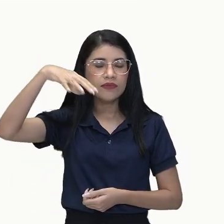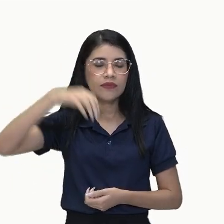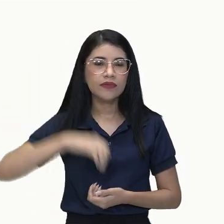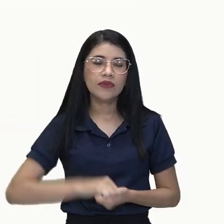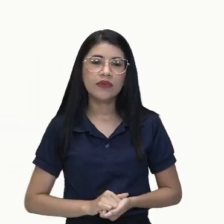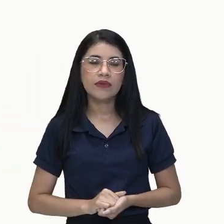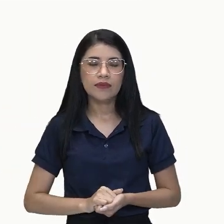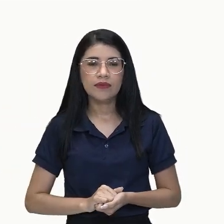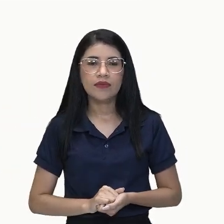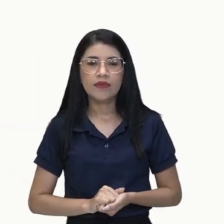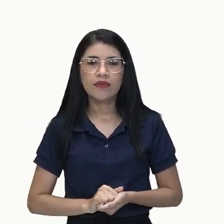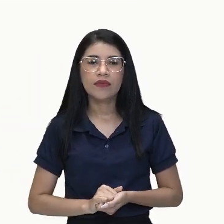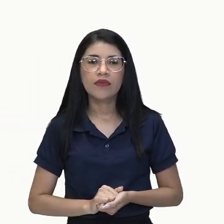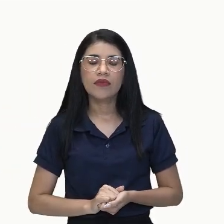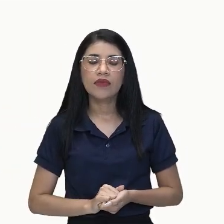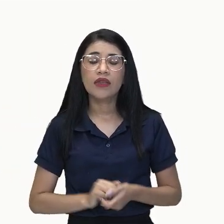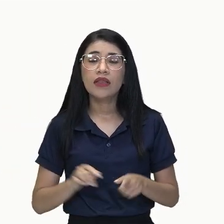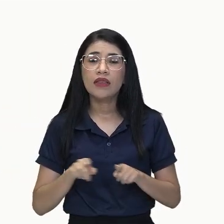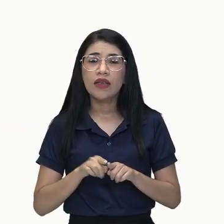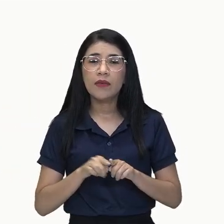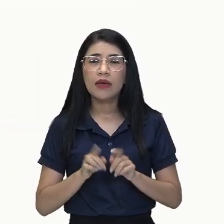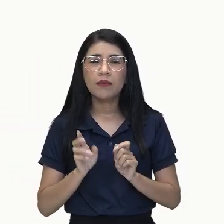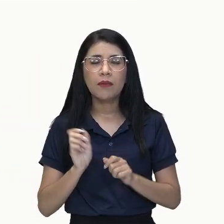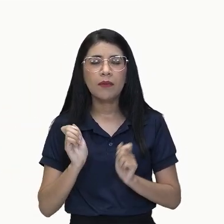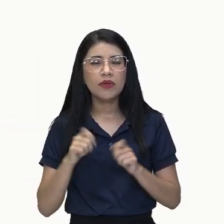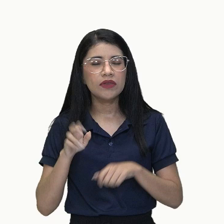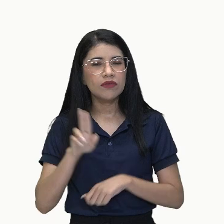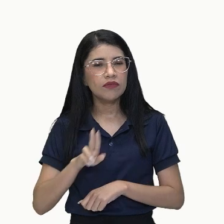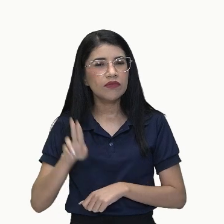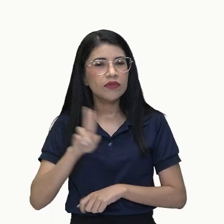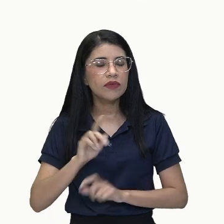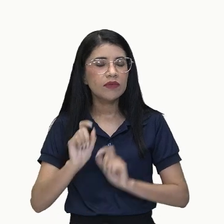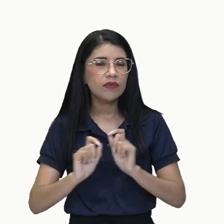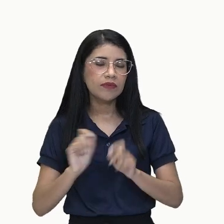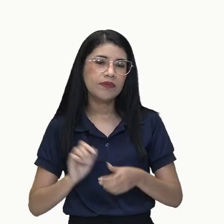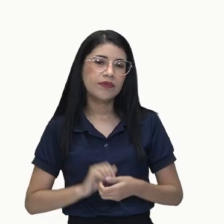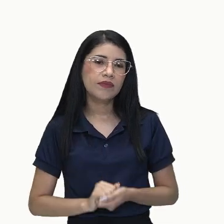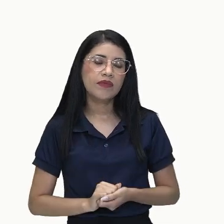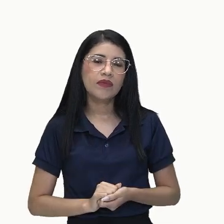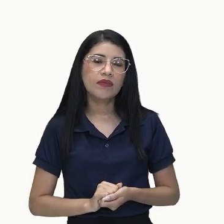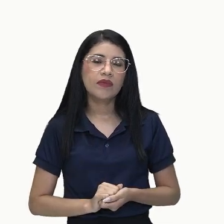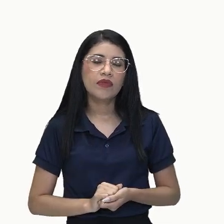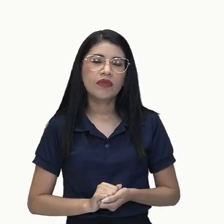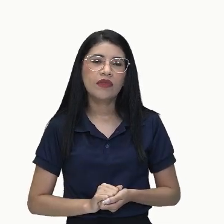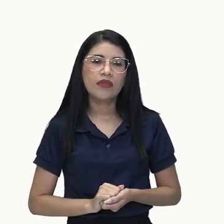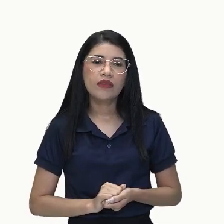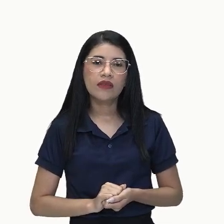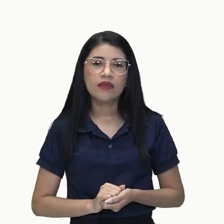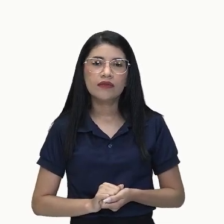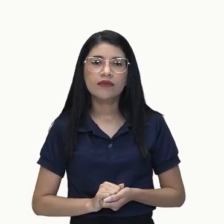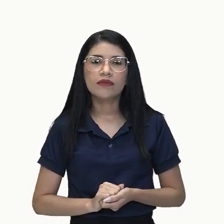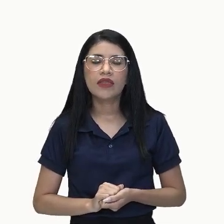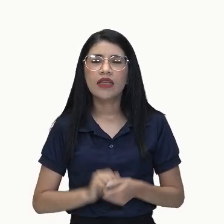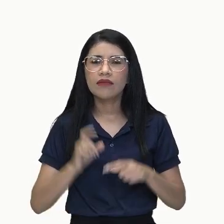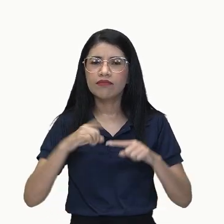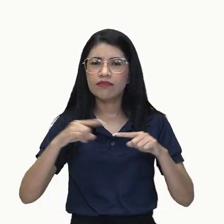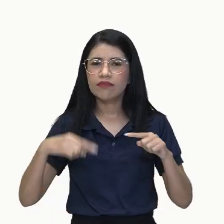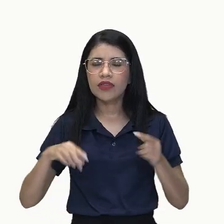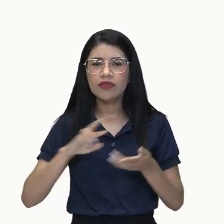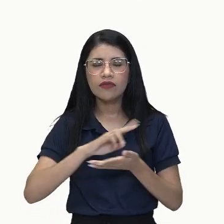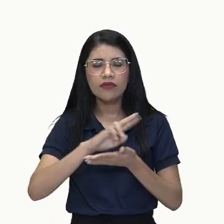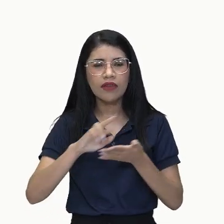tenho, para esses consumidores, você tem aí os consumidores, dispositivos